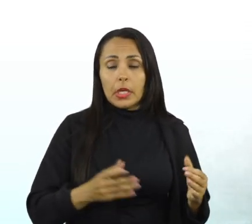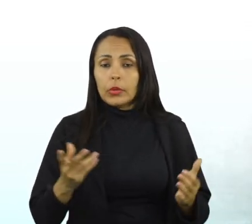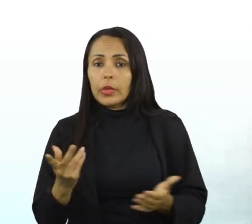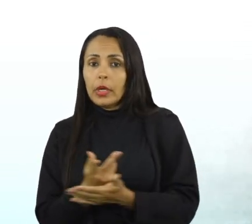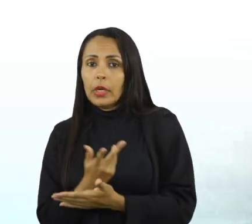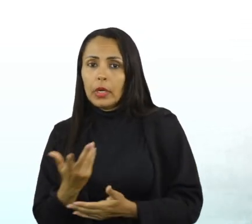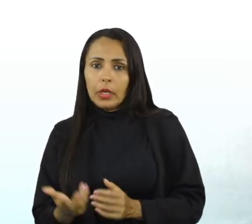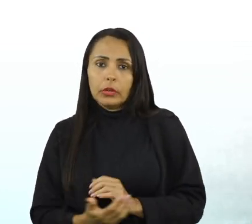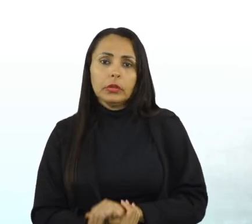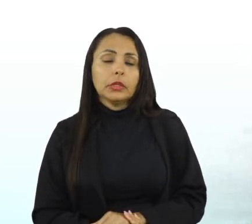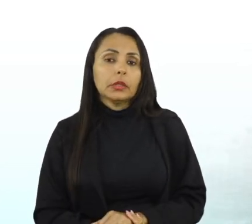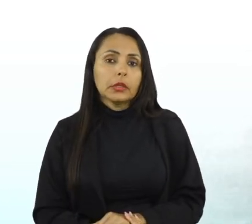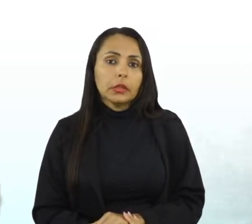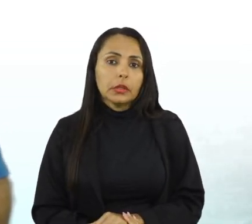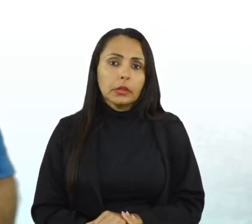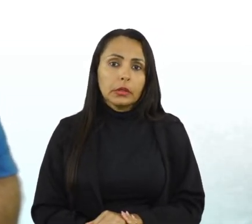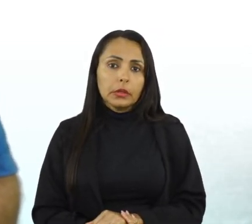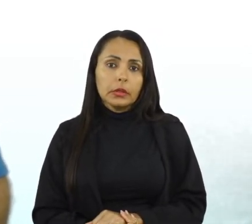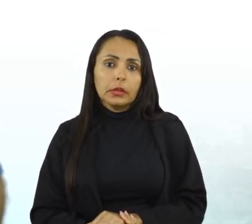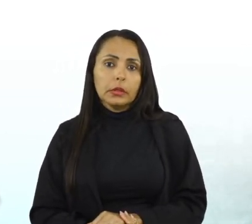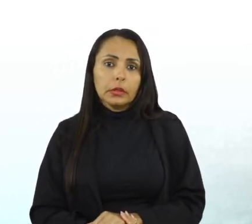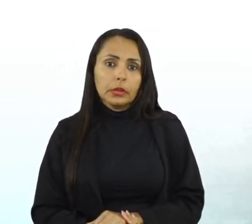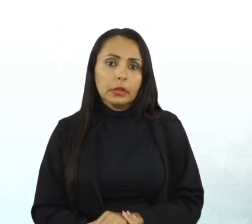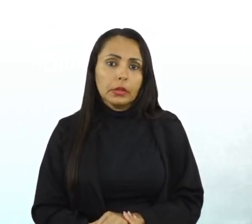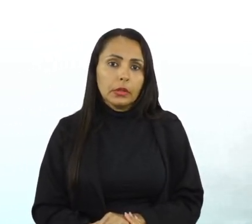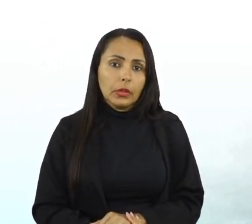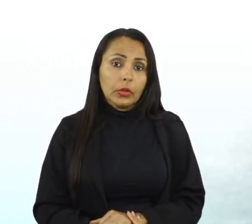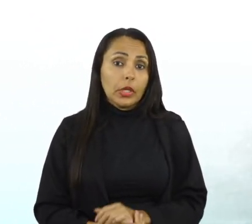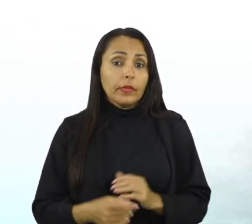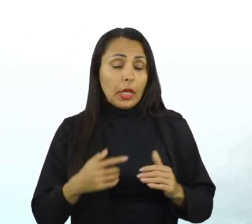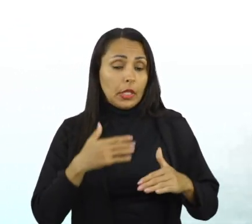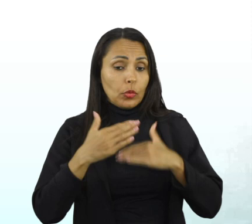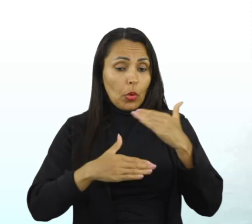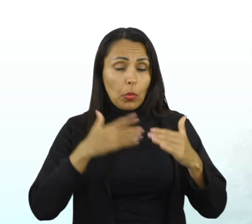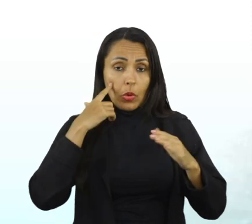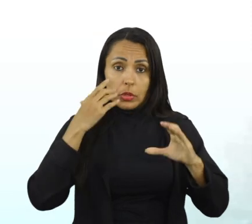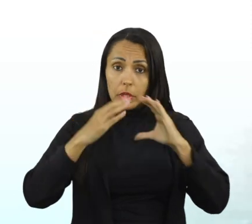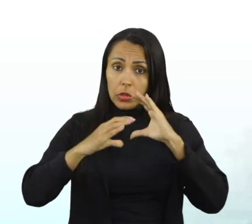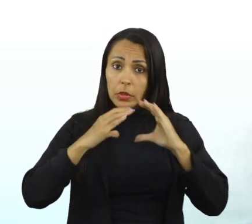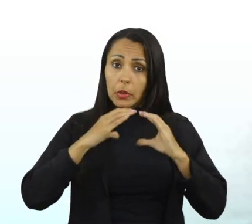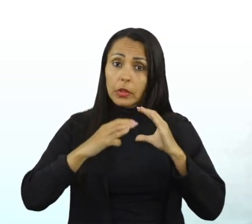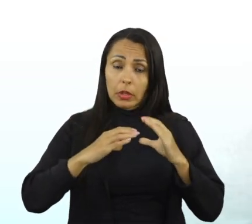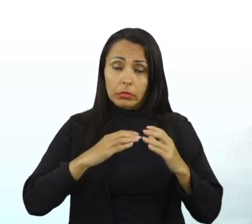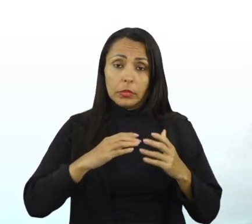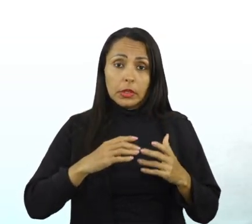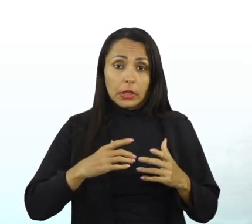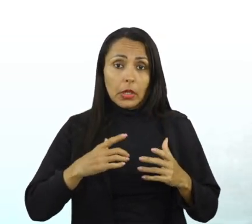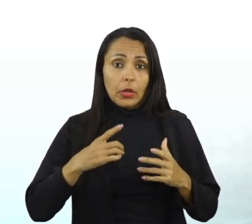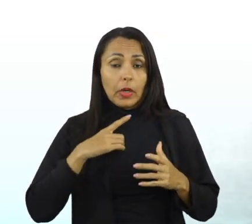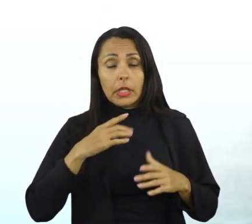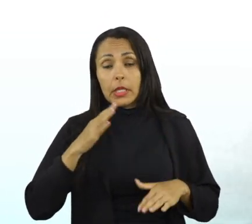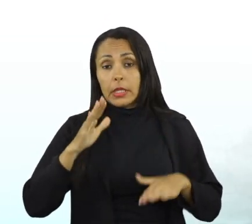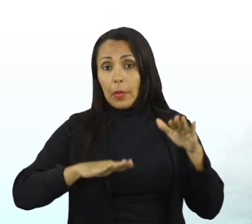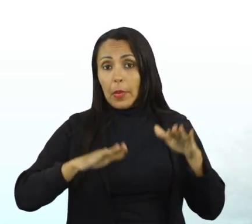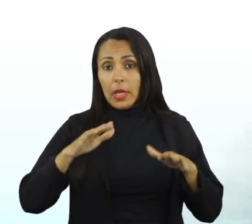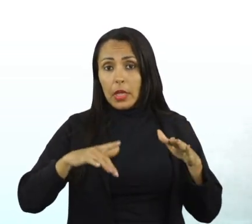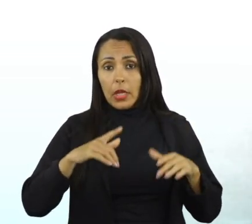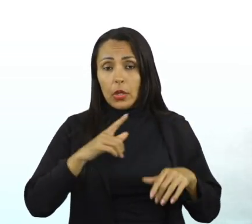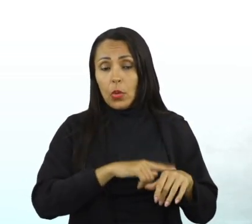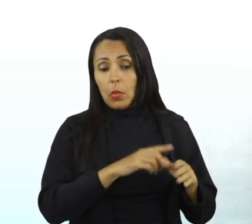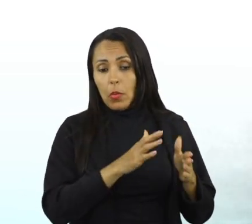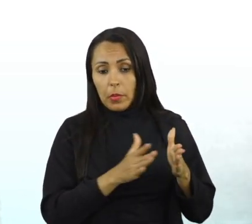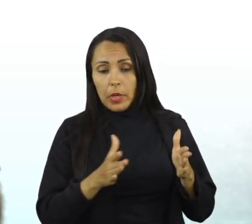isso é errado, olha, será? O que vale não é o processo de comunicação? Aí vai depender da circunstância e do